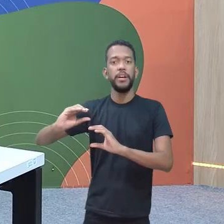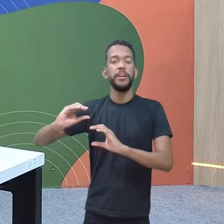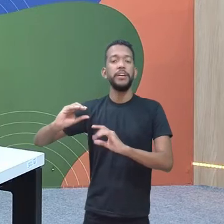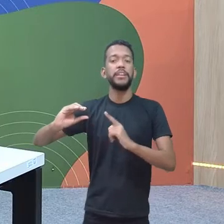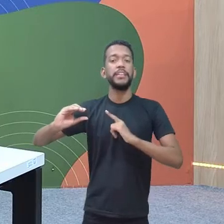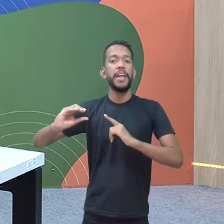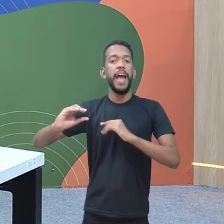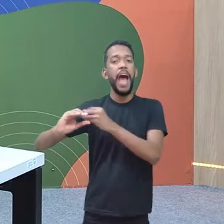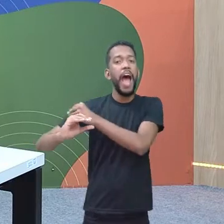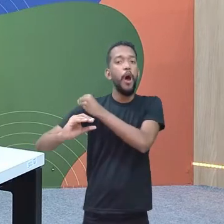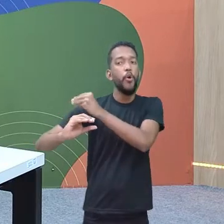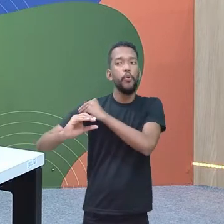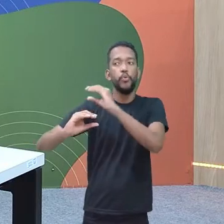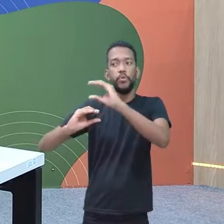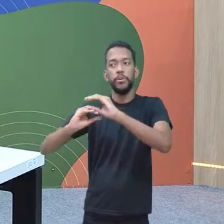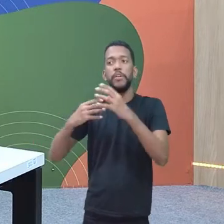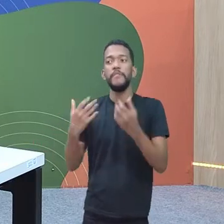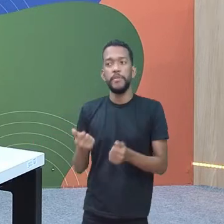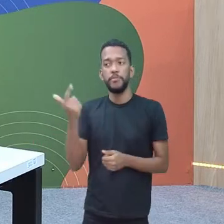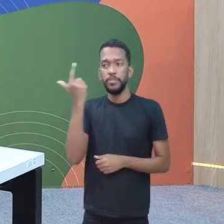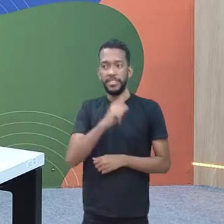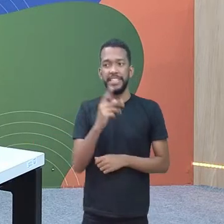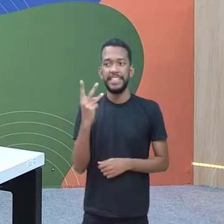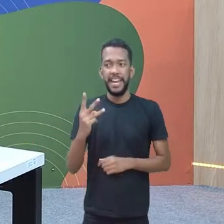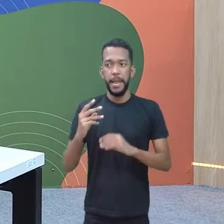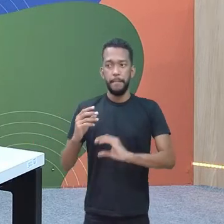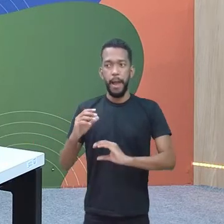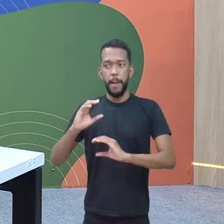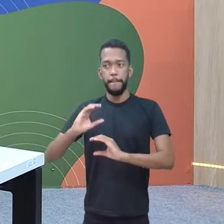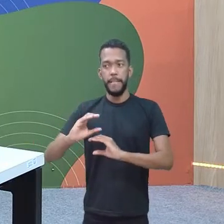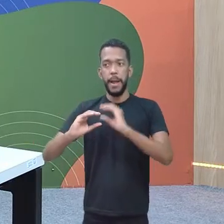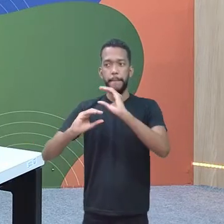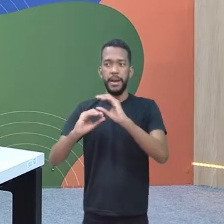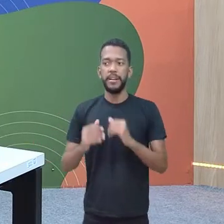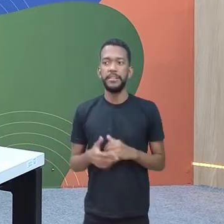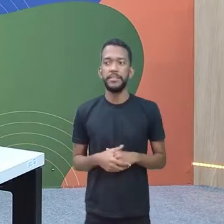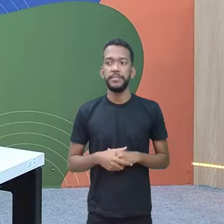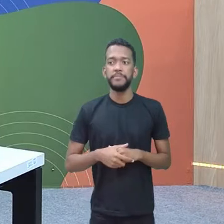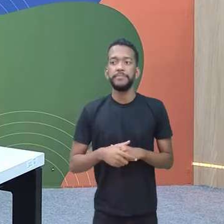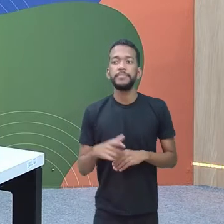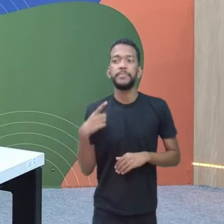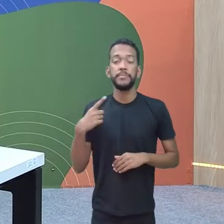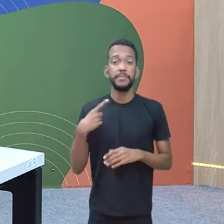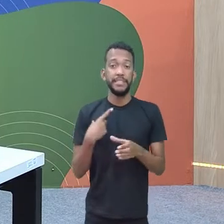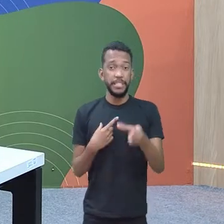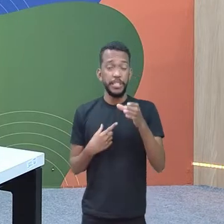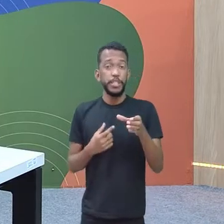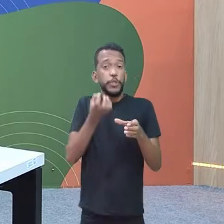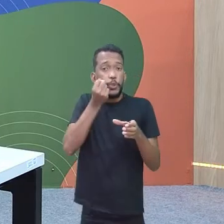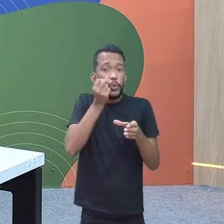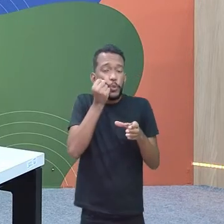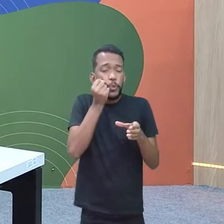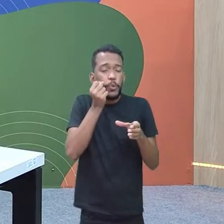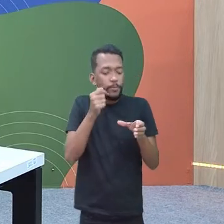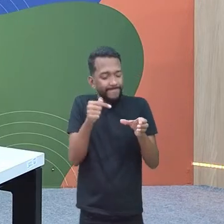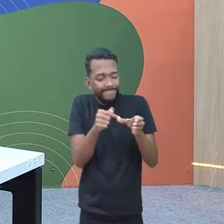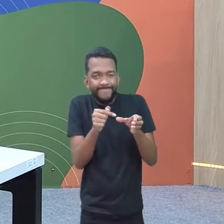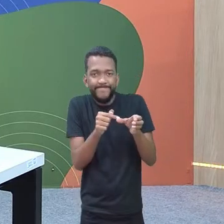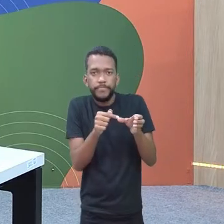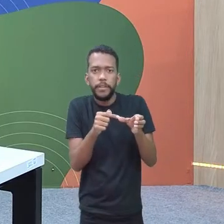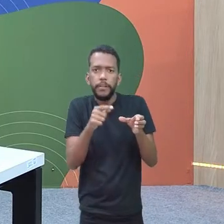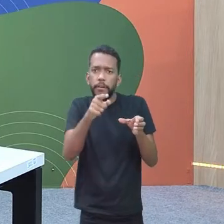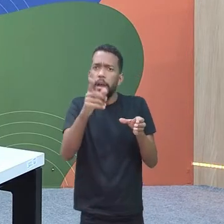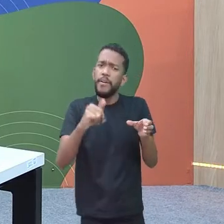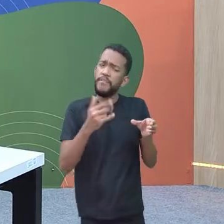Eu acho que nós vamos conseguir aqui 3 fases. Aqui eu tenho um suco de maracujá, bem concentrado. Mas vocês vão me